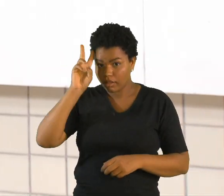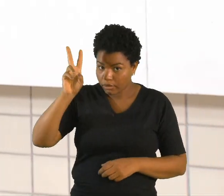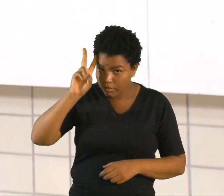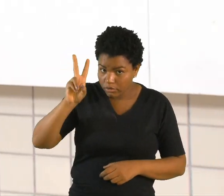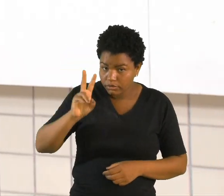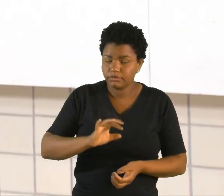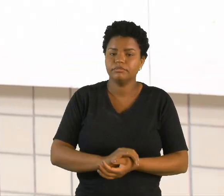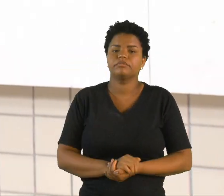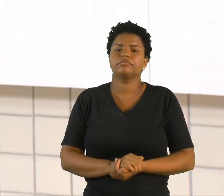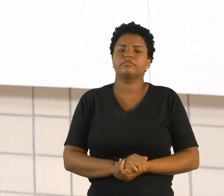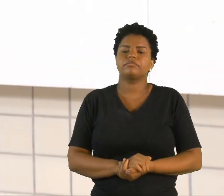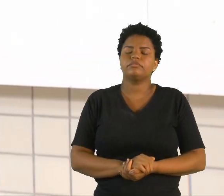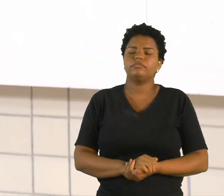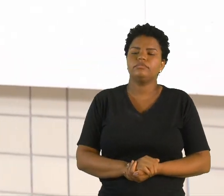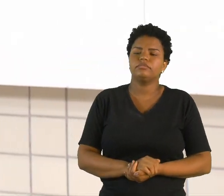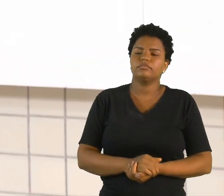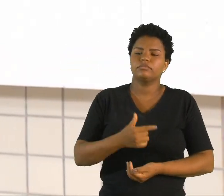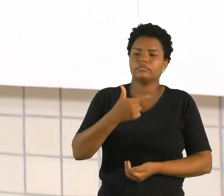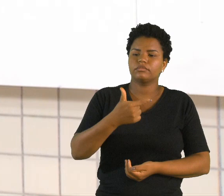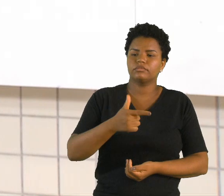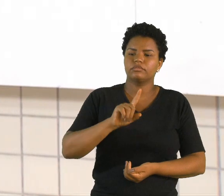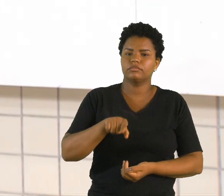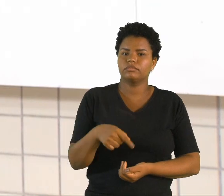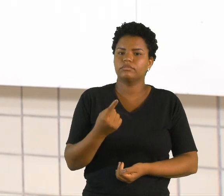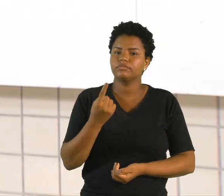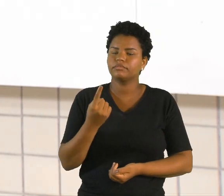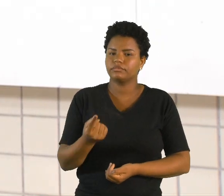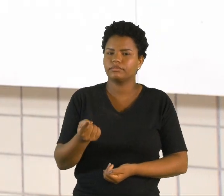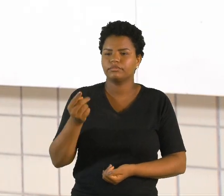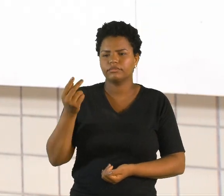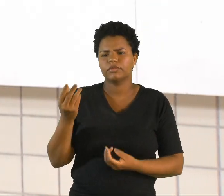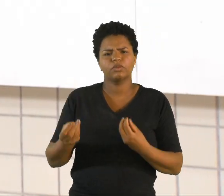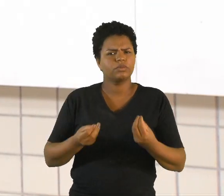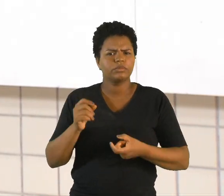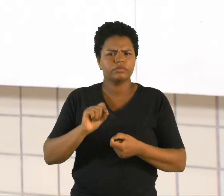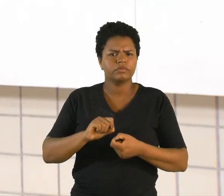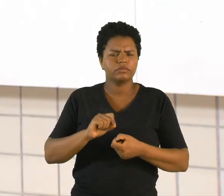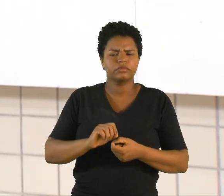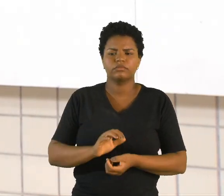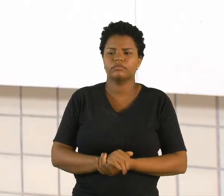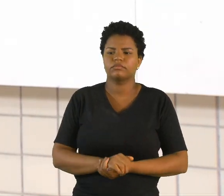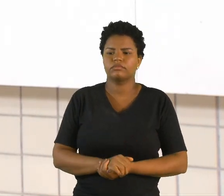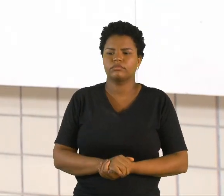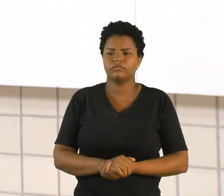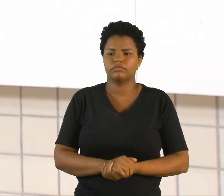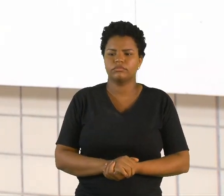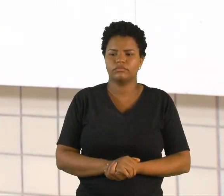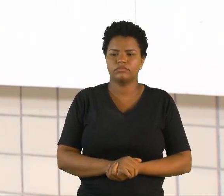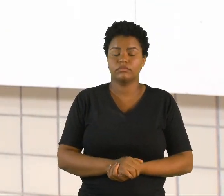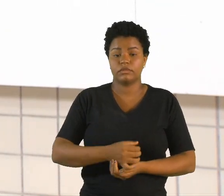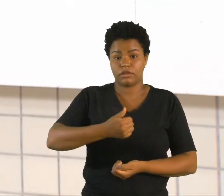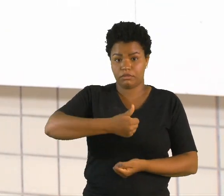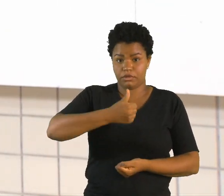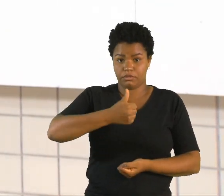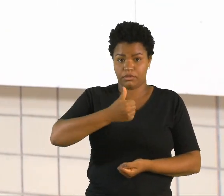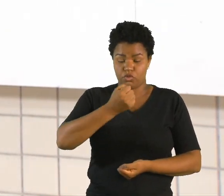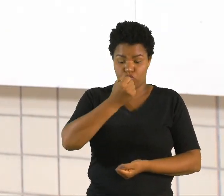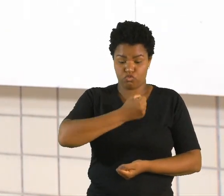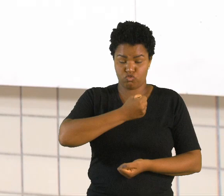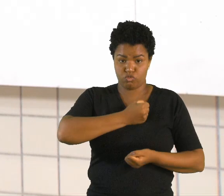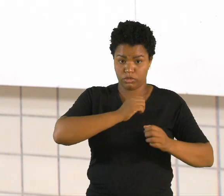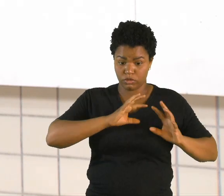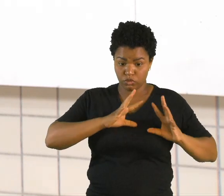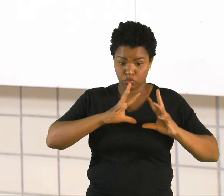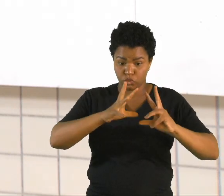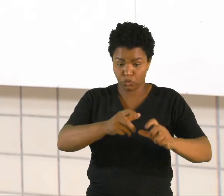lá, 2,1. Como eu vou ler isso? Olha só, primeiro eu vou falar o